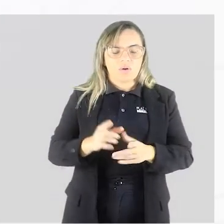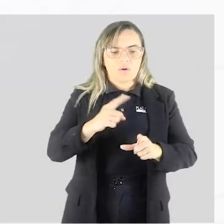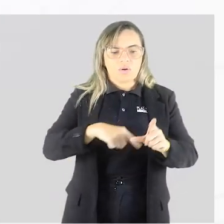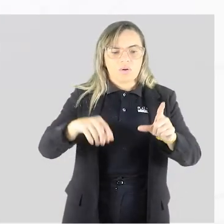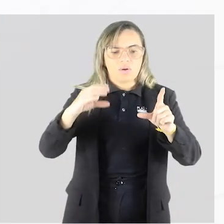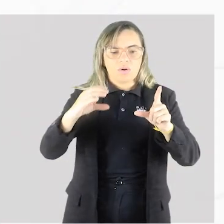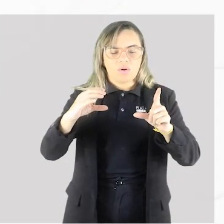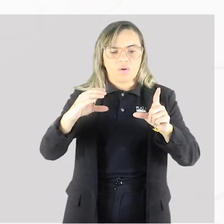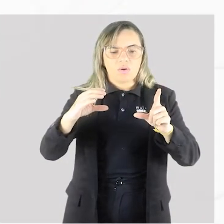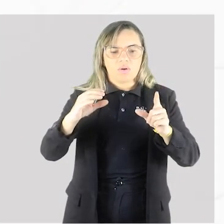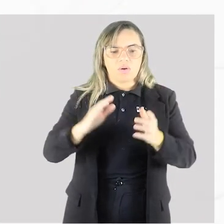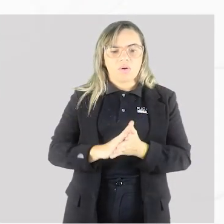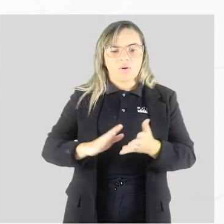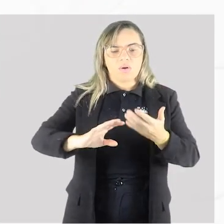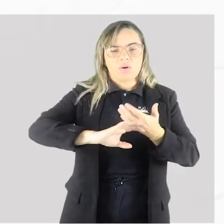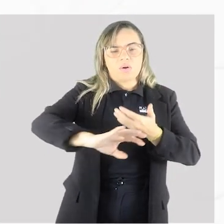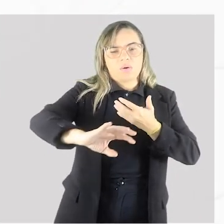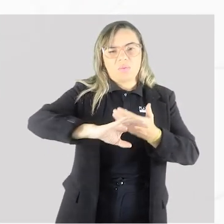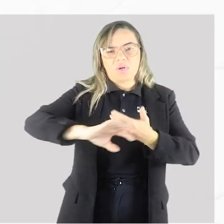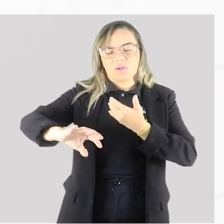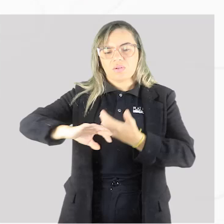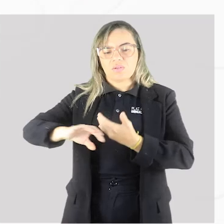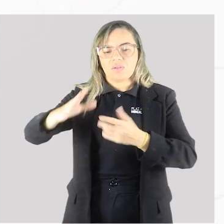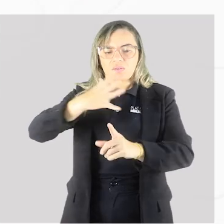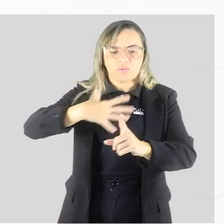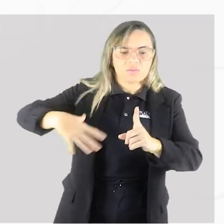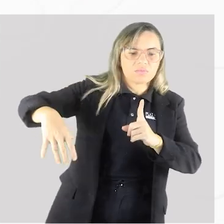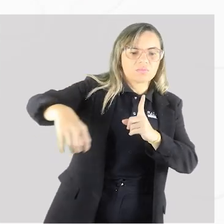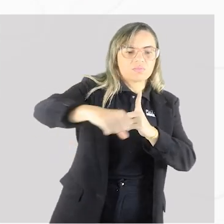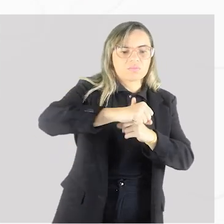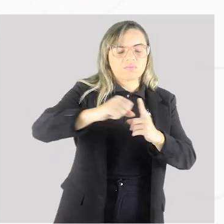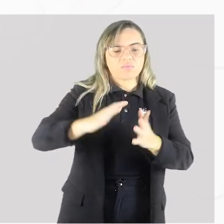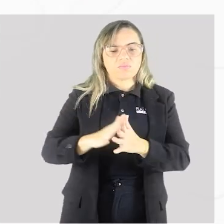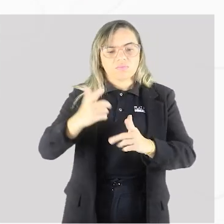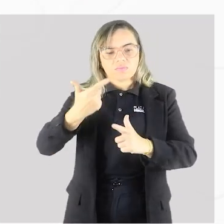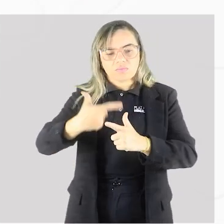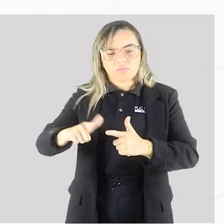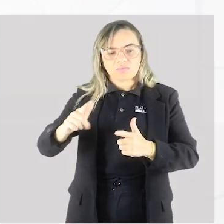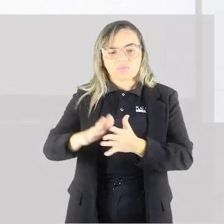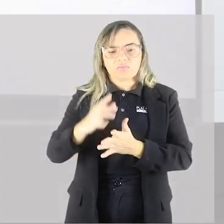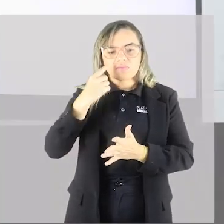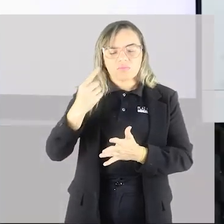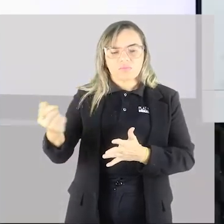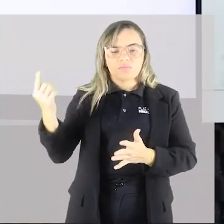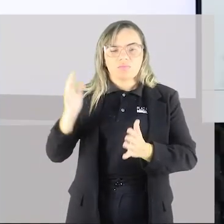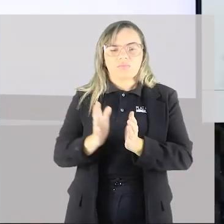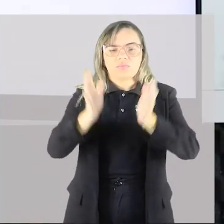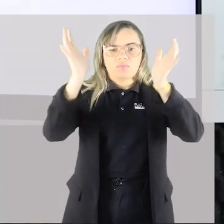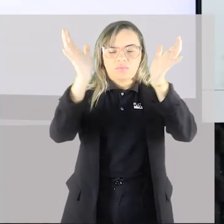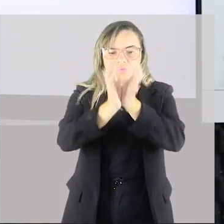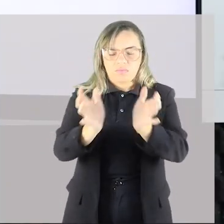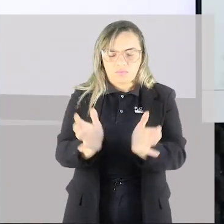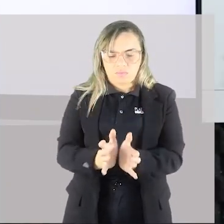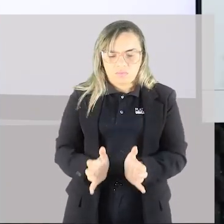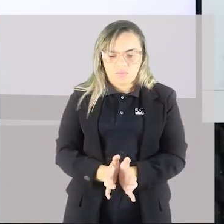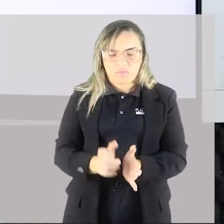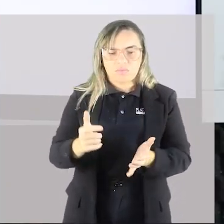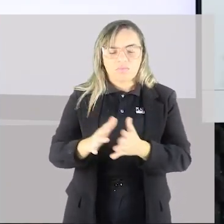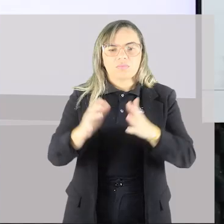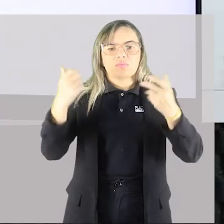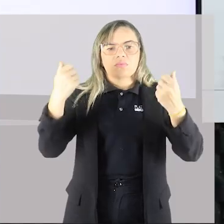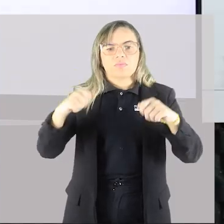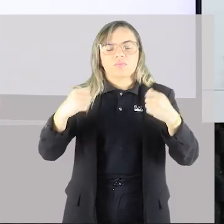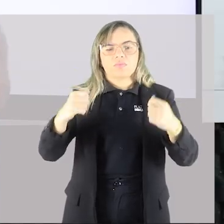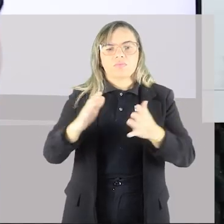de estratificação social. Olha, esta divisão da sociedade em camadas que são